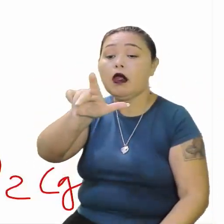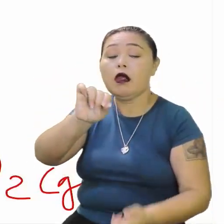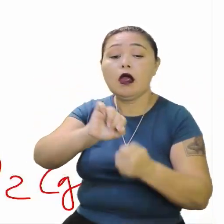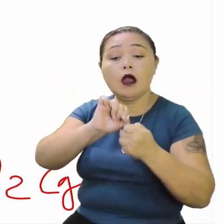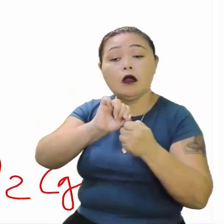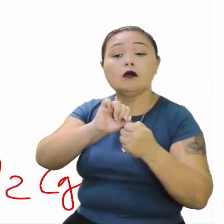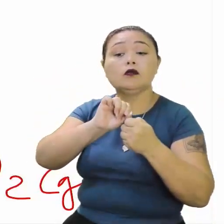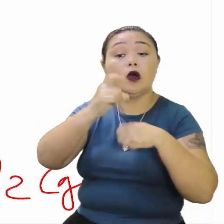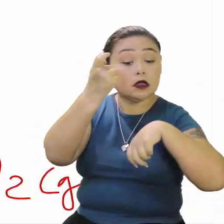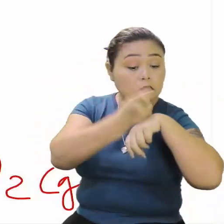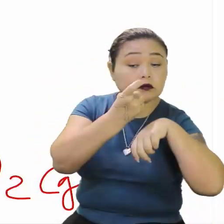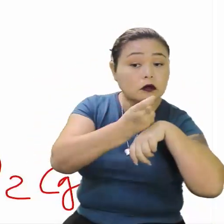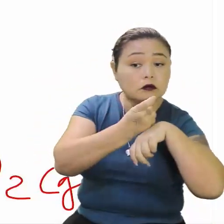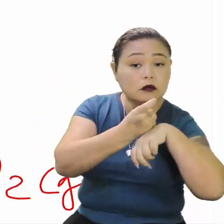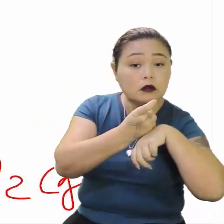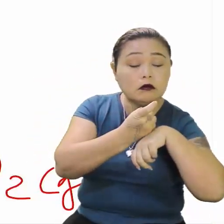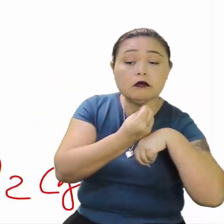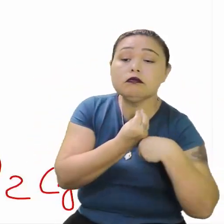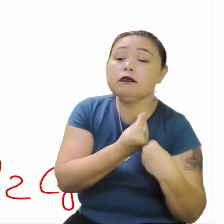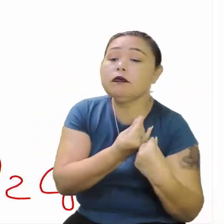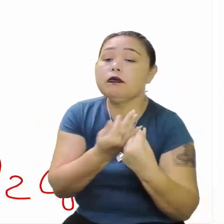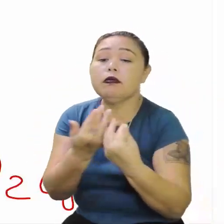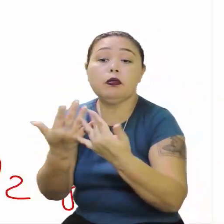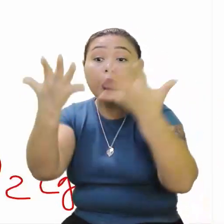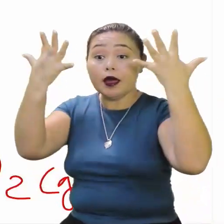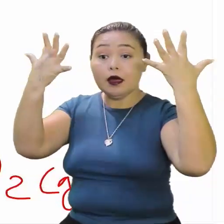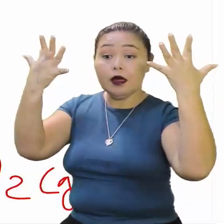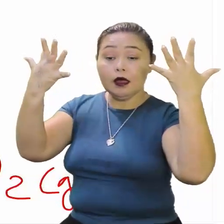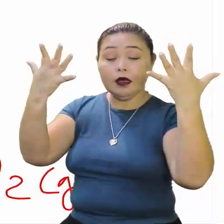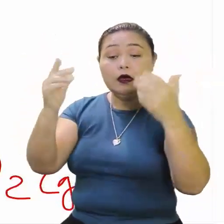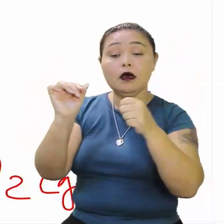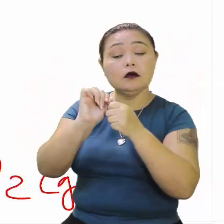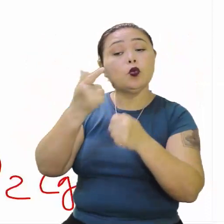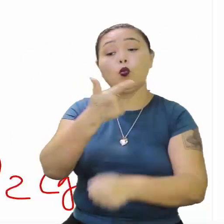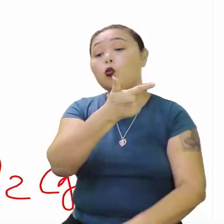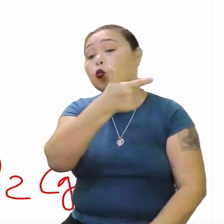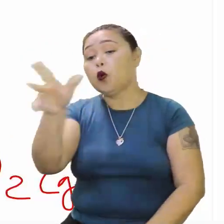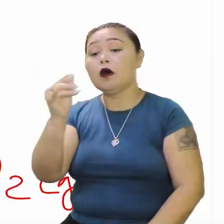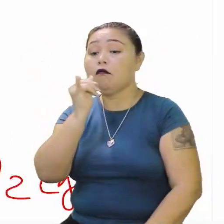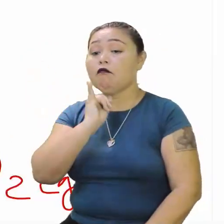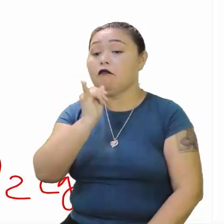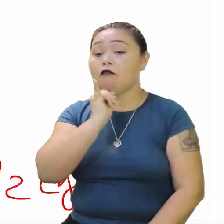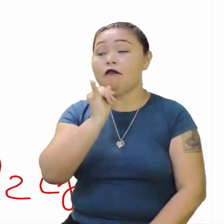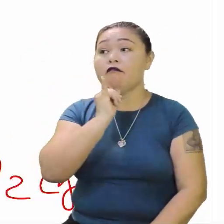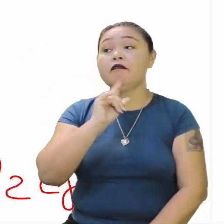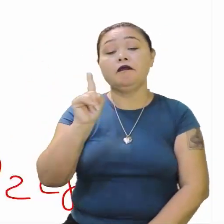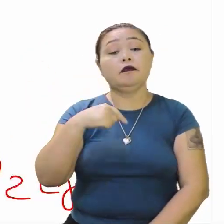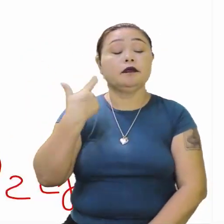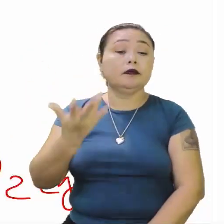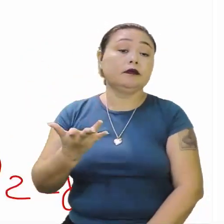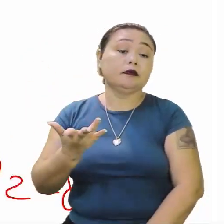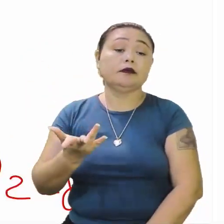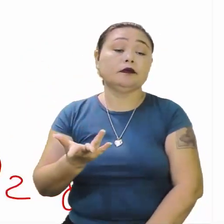no estado sólido e vaporiza instantaneamente. Nós temos outros exemplos de